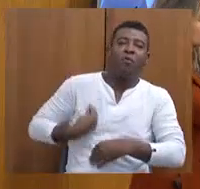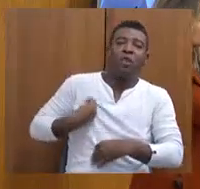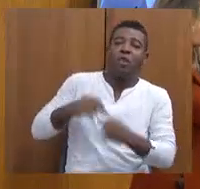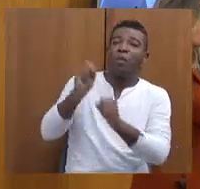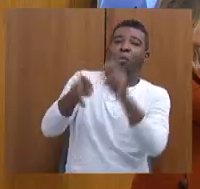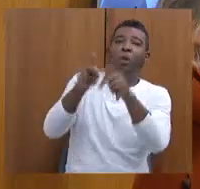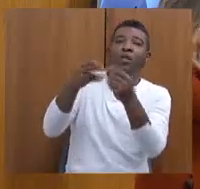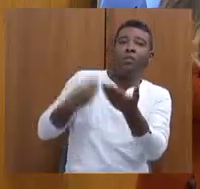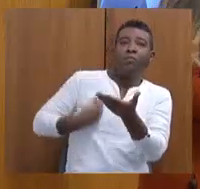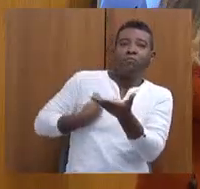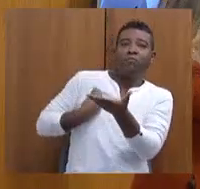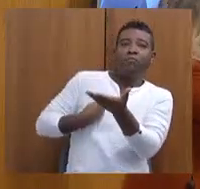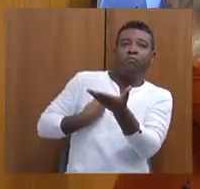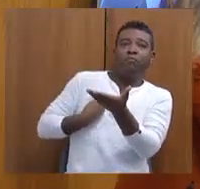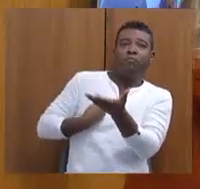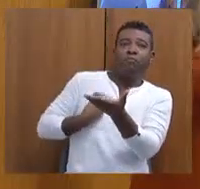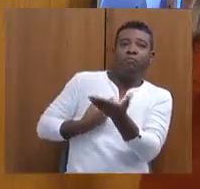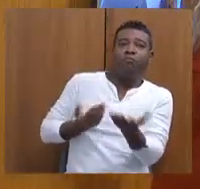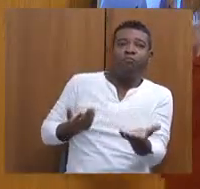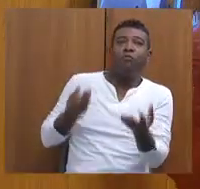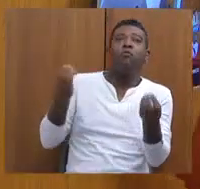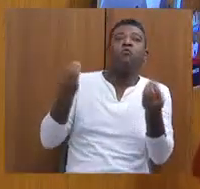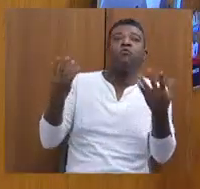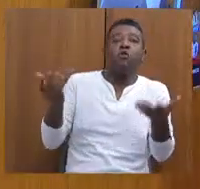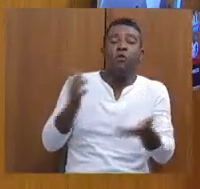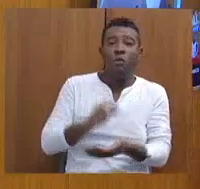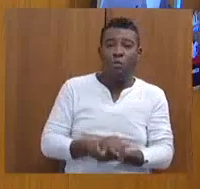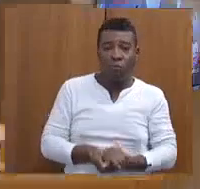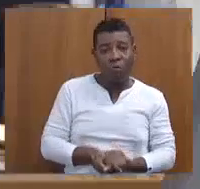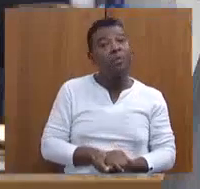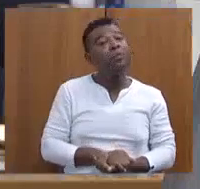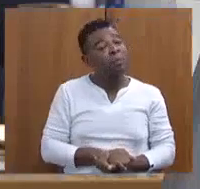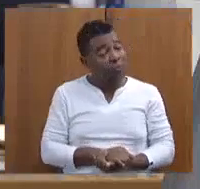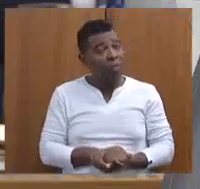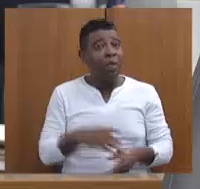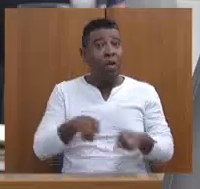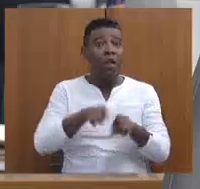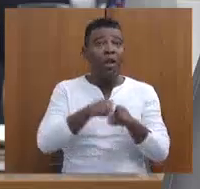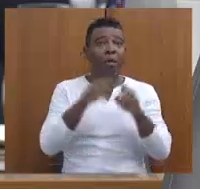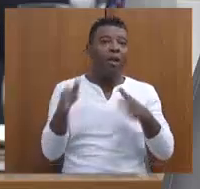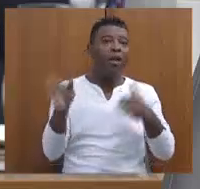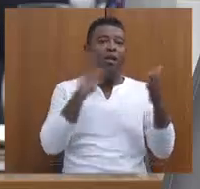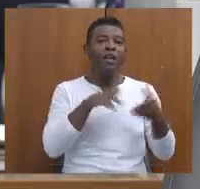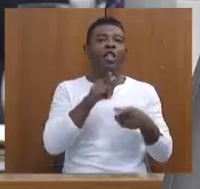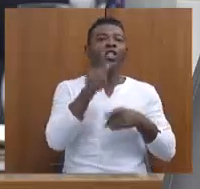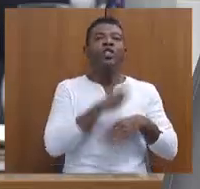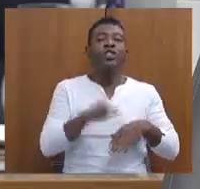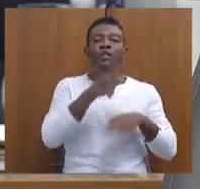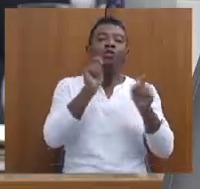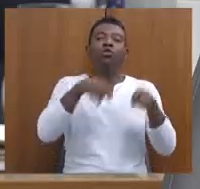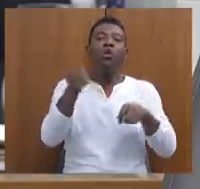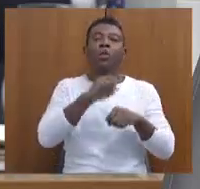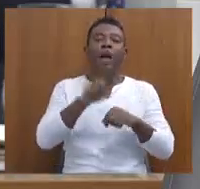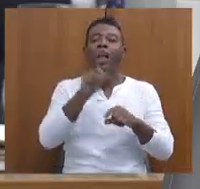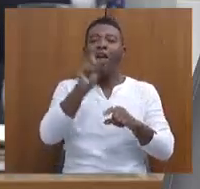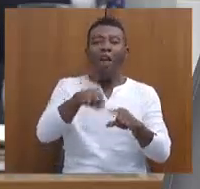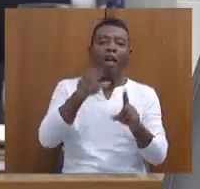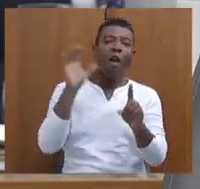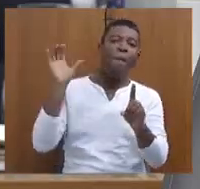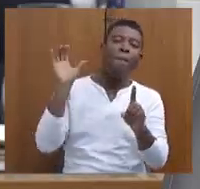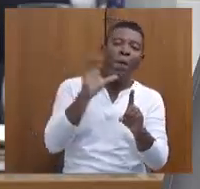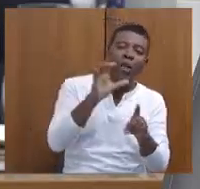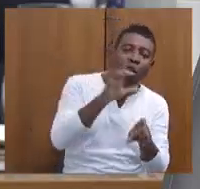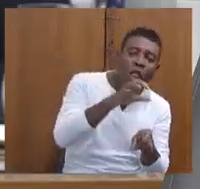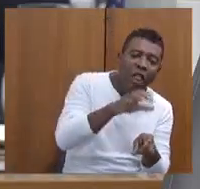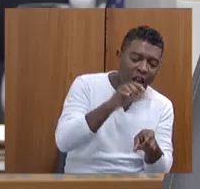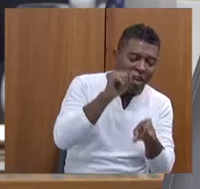sobre pesquisa mineral não podem acontecer pressionando intimidando as